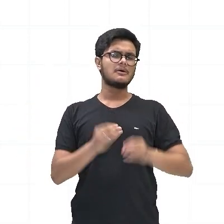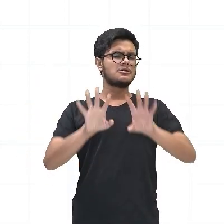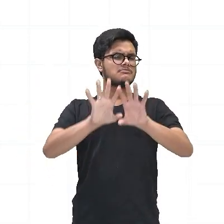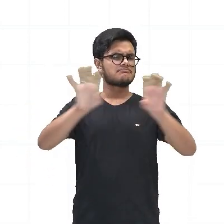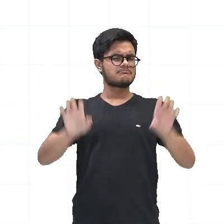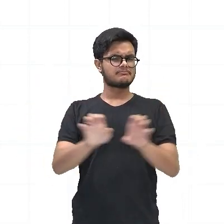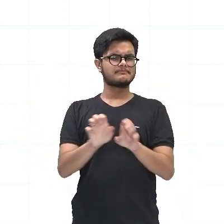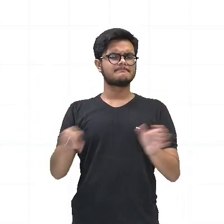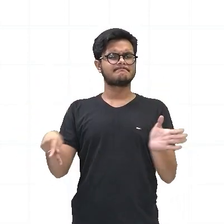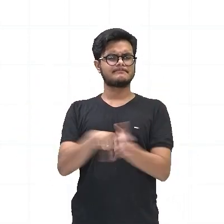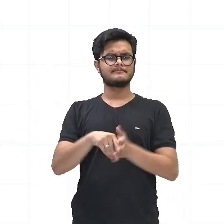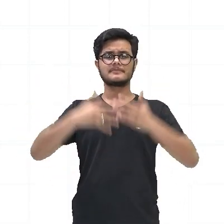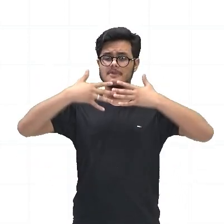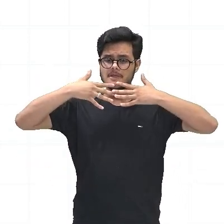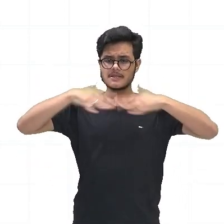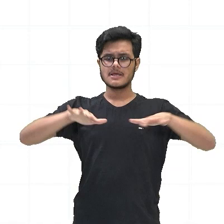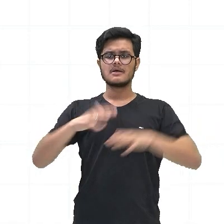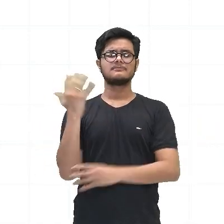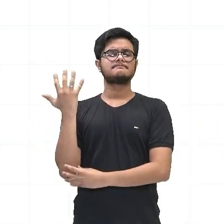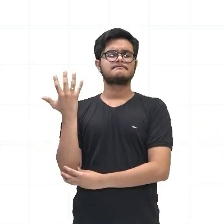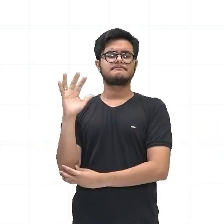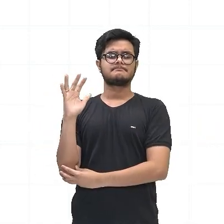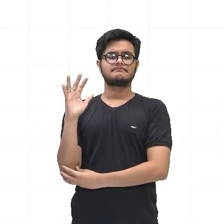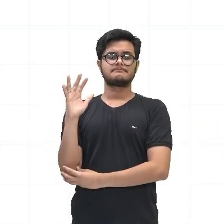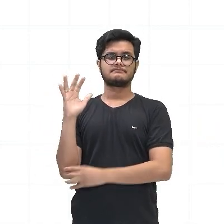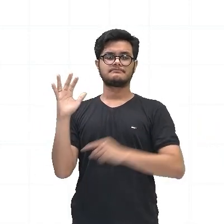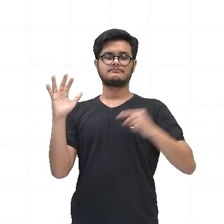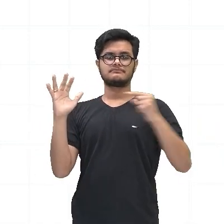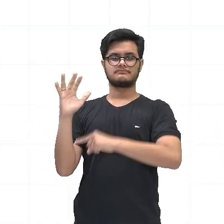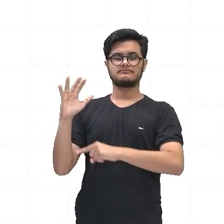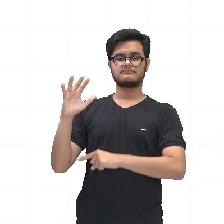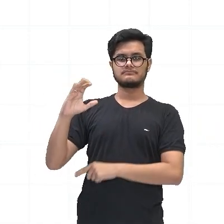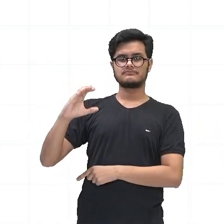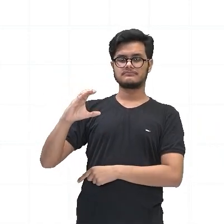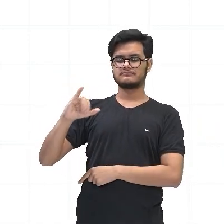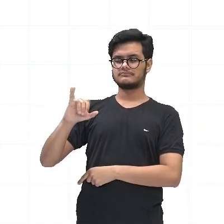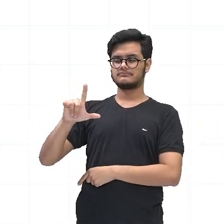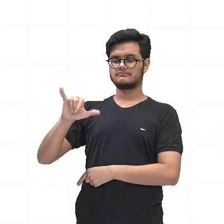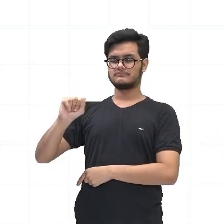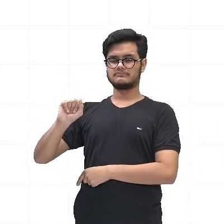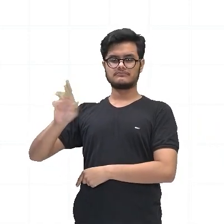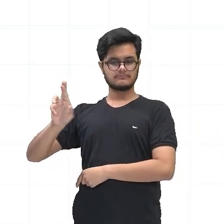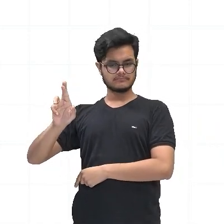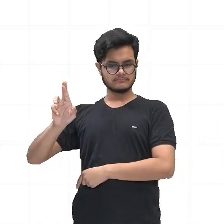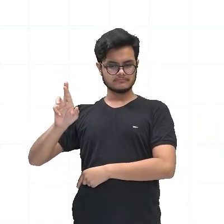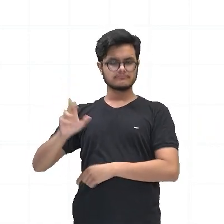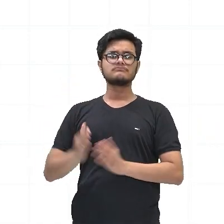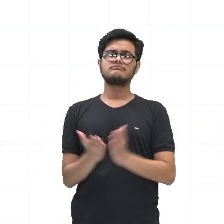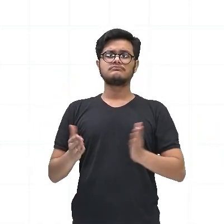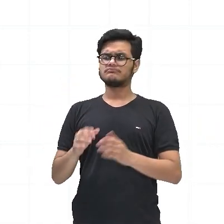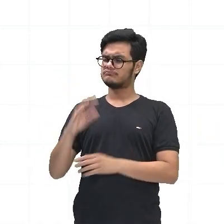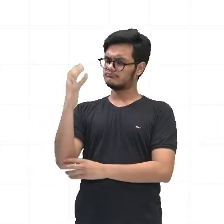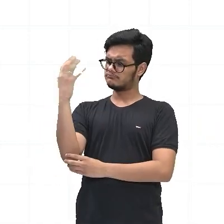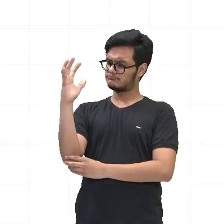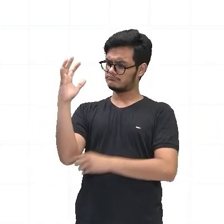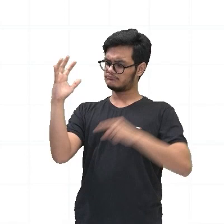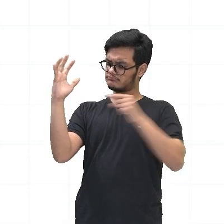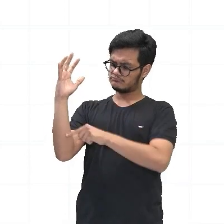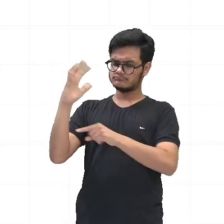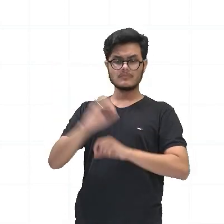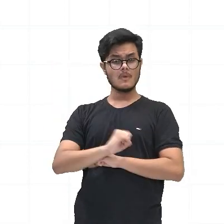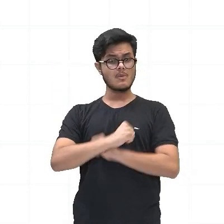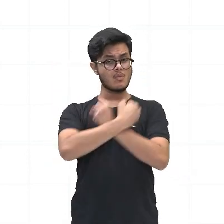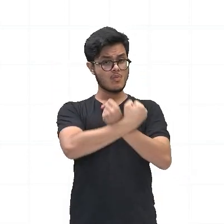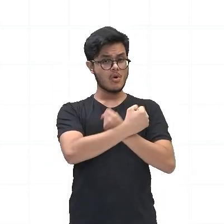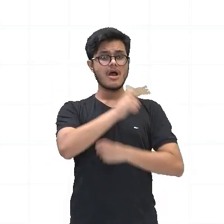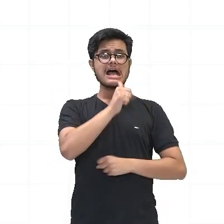mexido, existe a mata ciliar, que é essa vegetação aí ao redor do rio. ela vai proteger o rio de